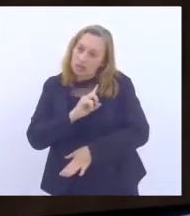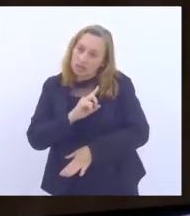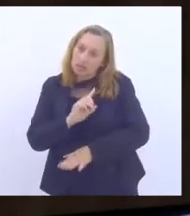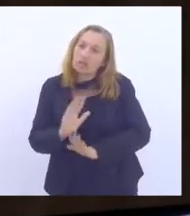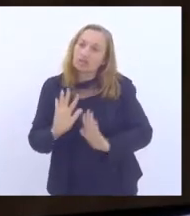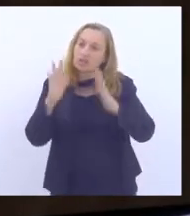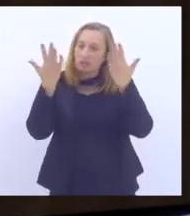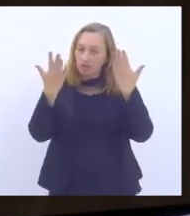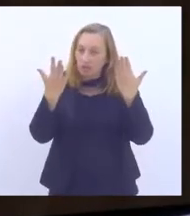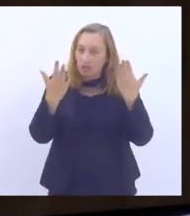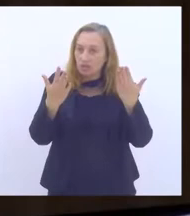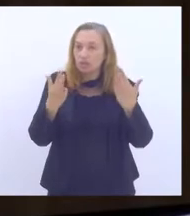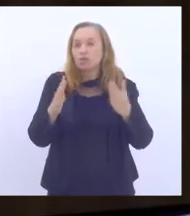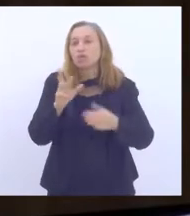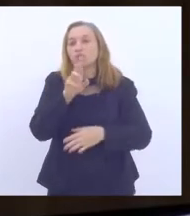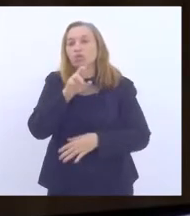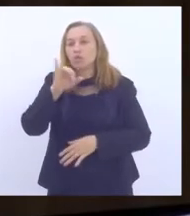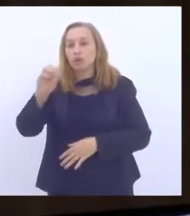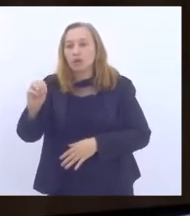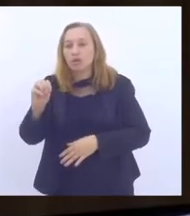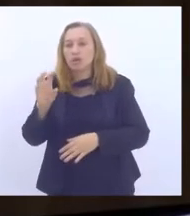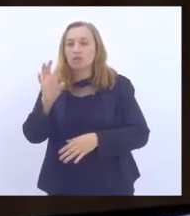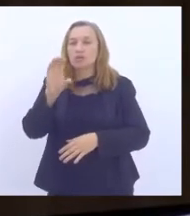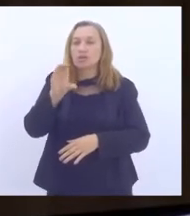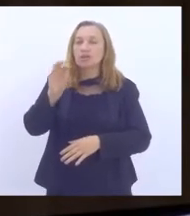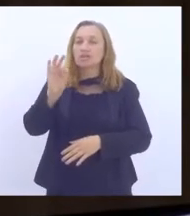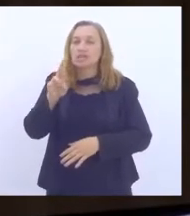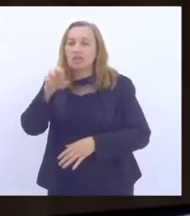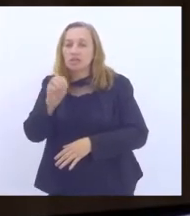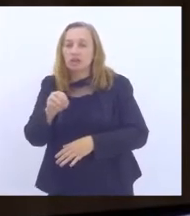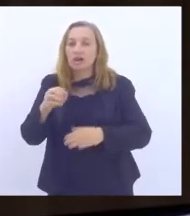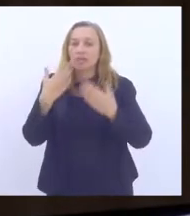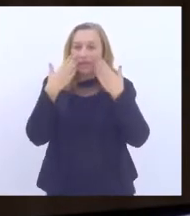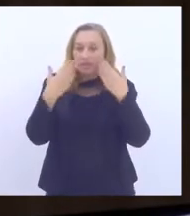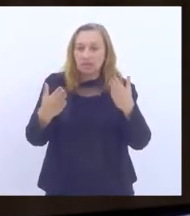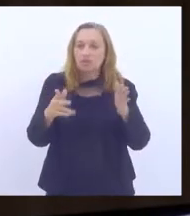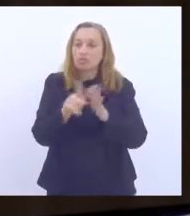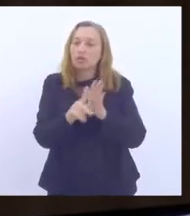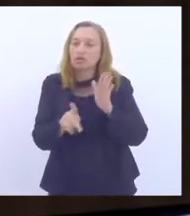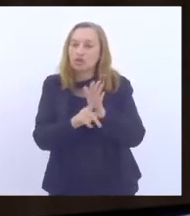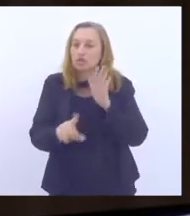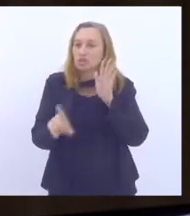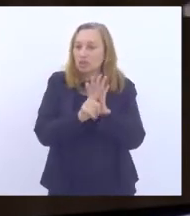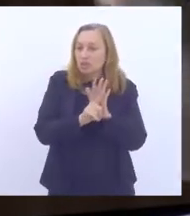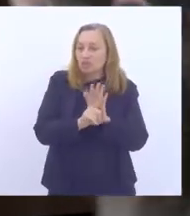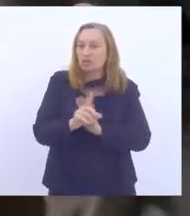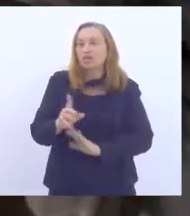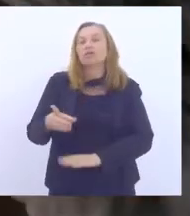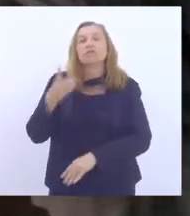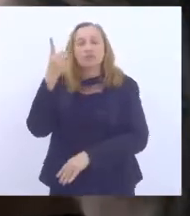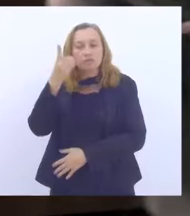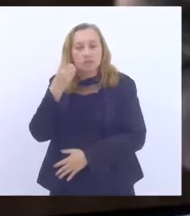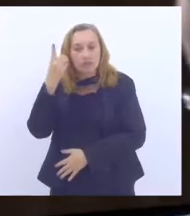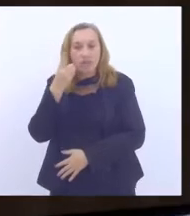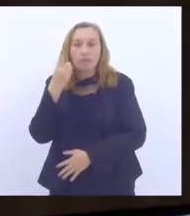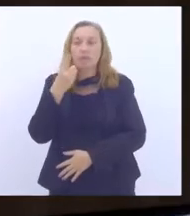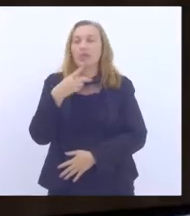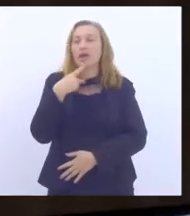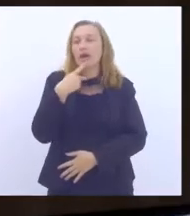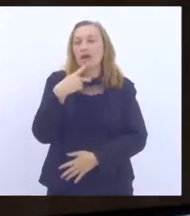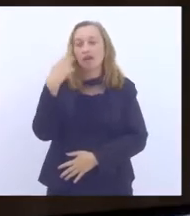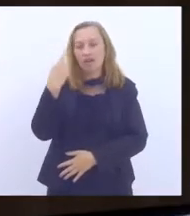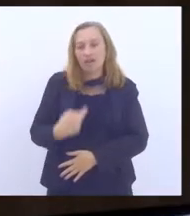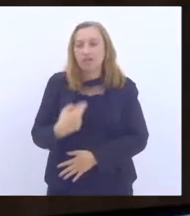este evento do Riocentro apresentamos o projeto de lei nos moldes do que falou a deputada Renata